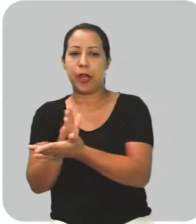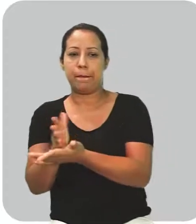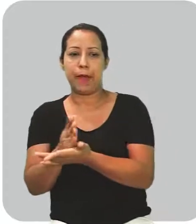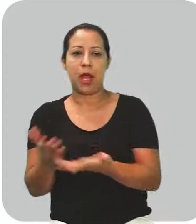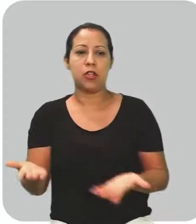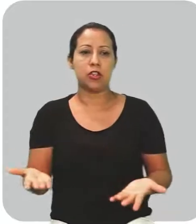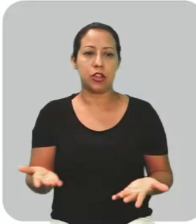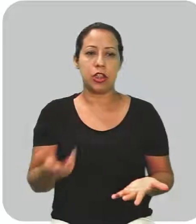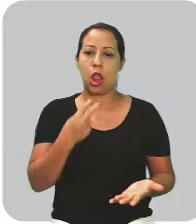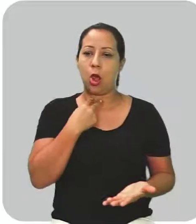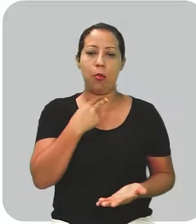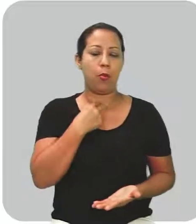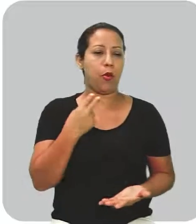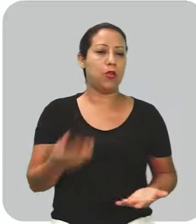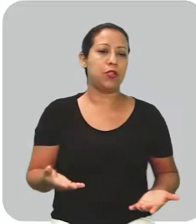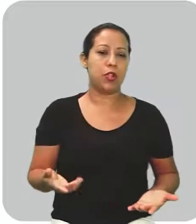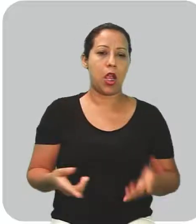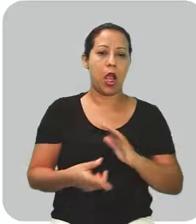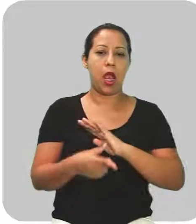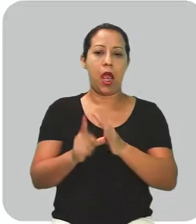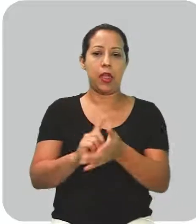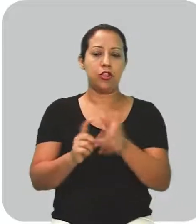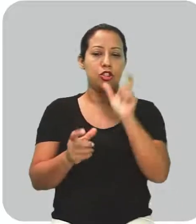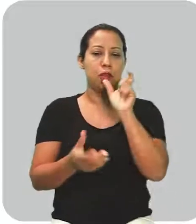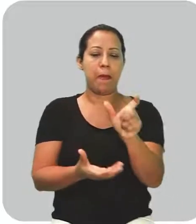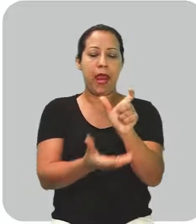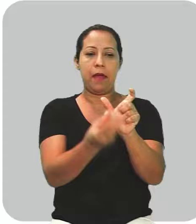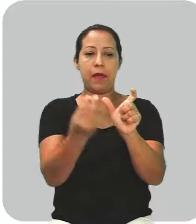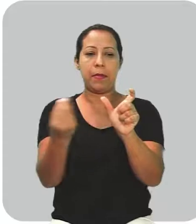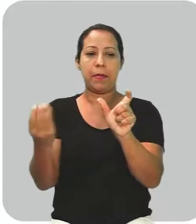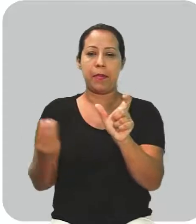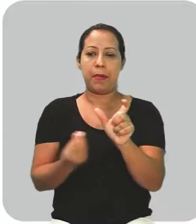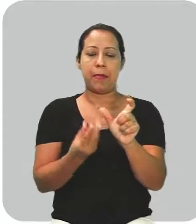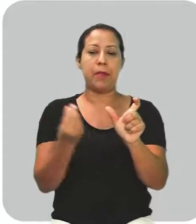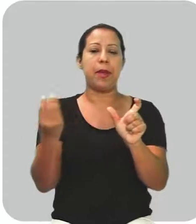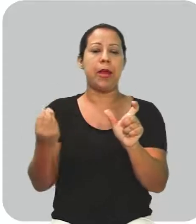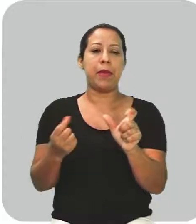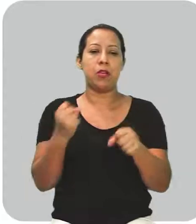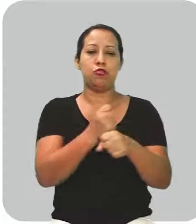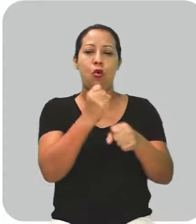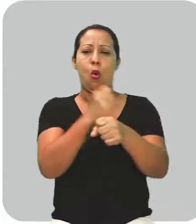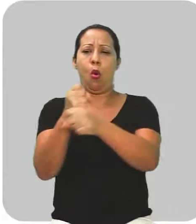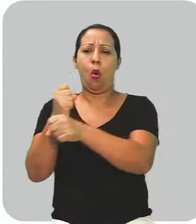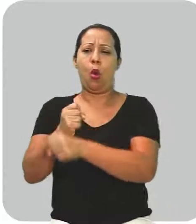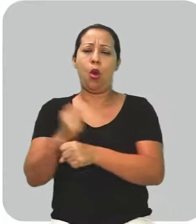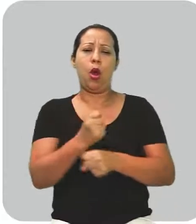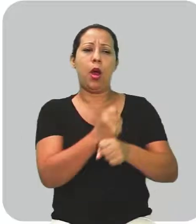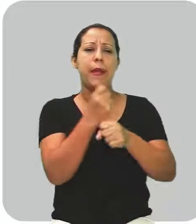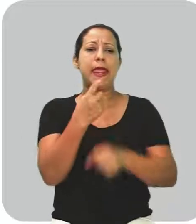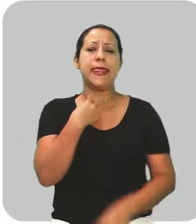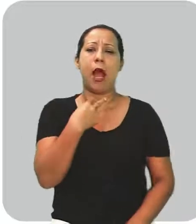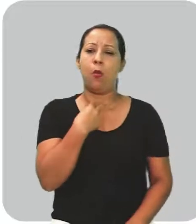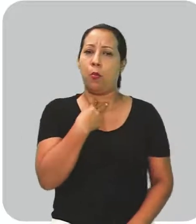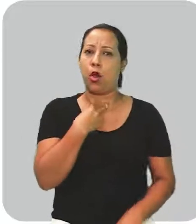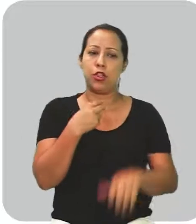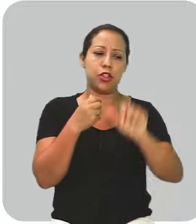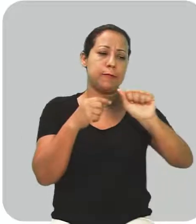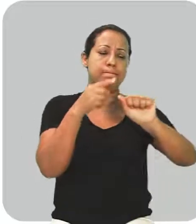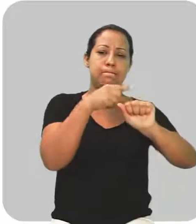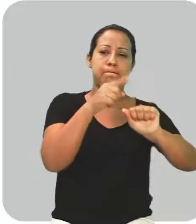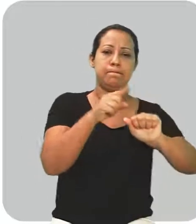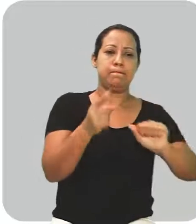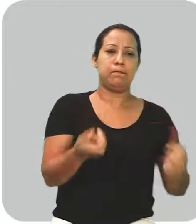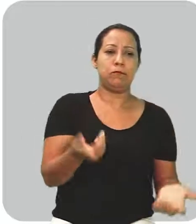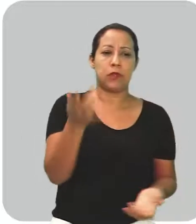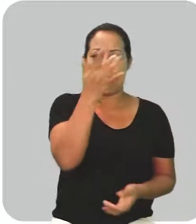no plural. E aí, olha só, obras. Então, este a obras, não pode ter crase.